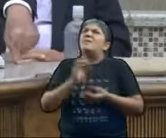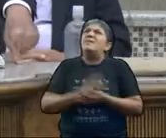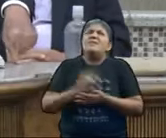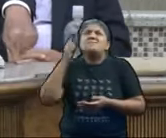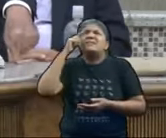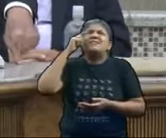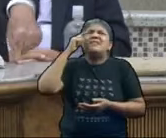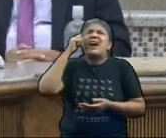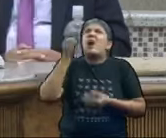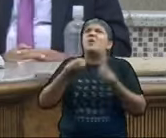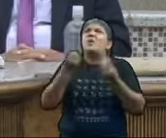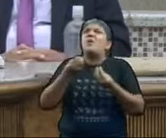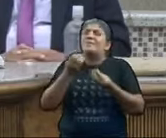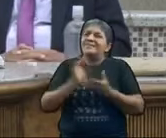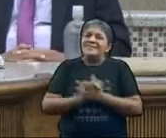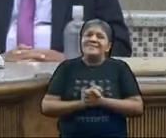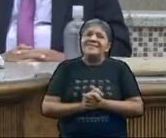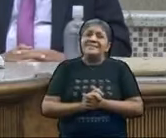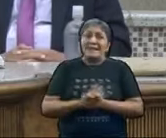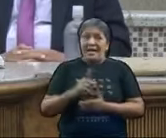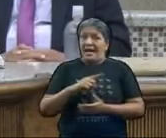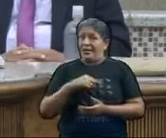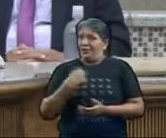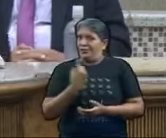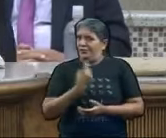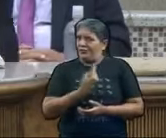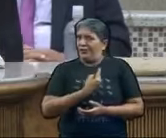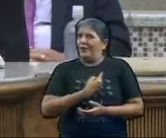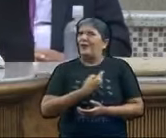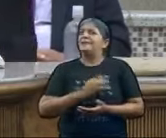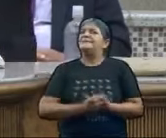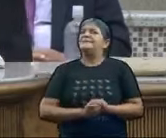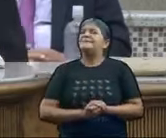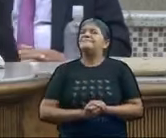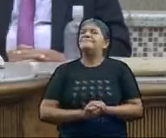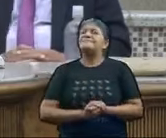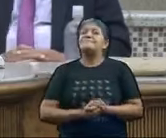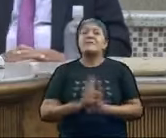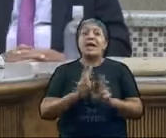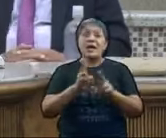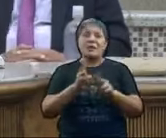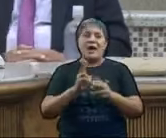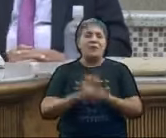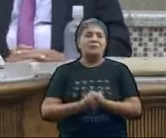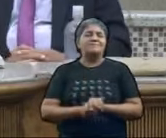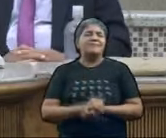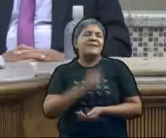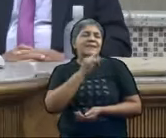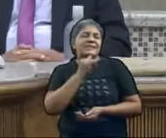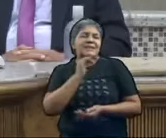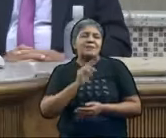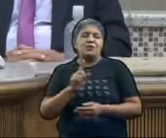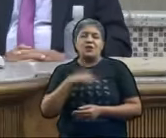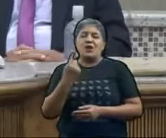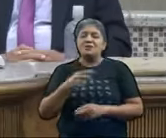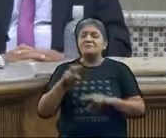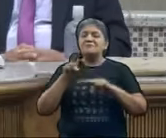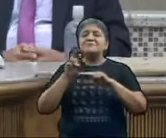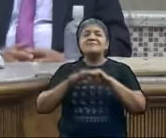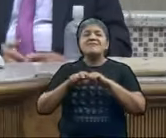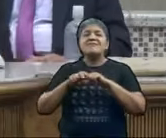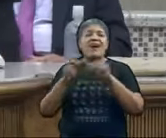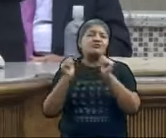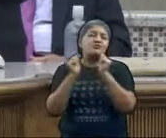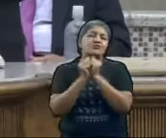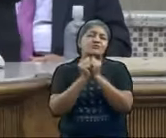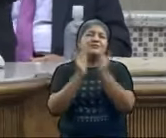nesta terra. A palavra diz que nós estamos assentados em regiões celestiais em